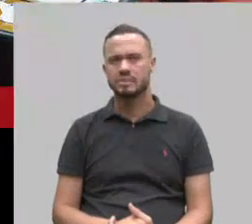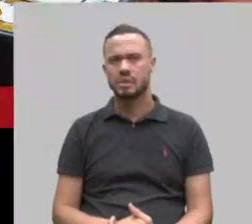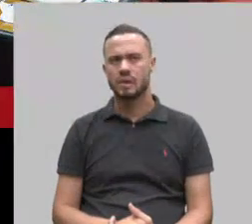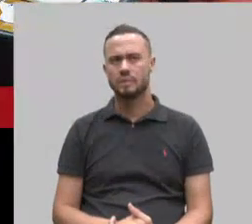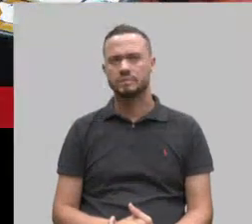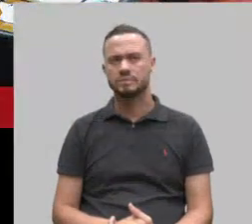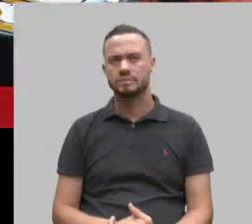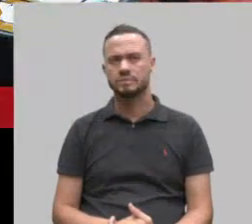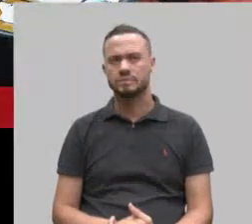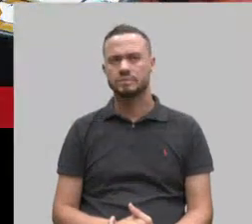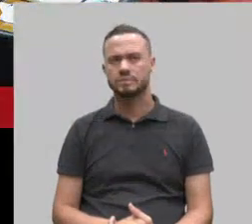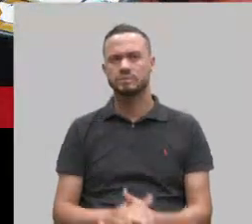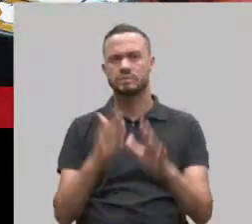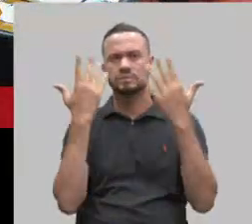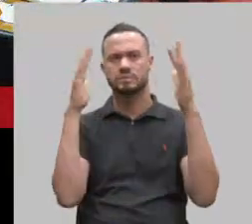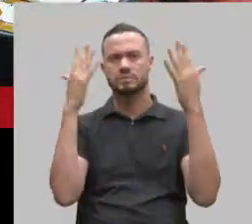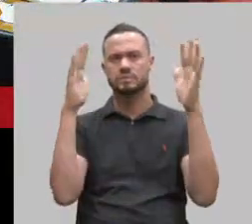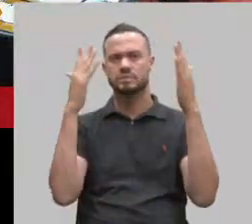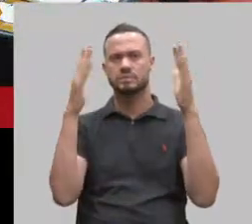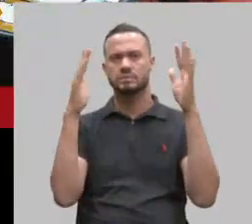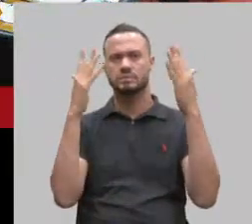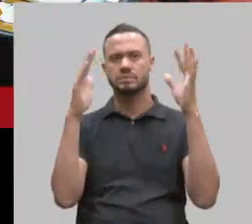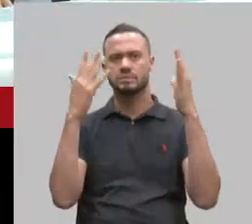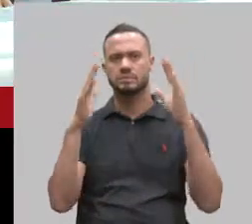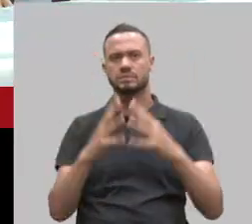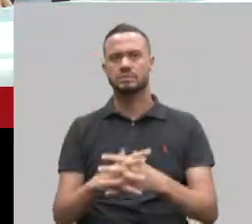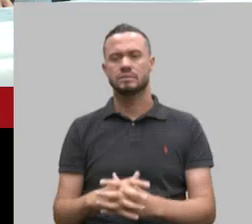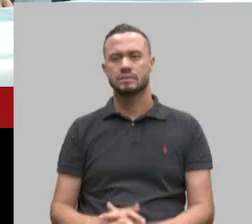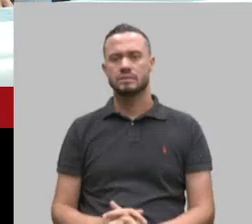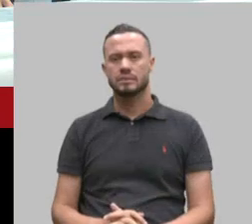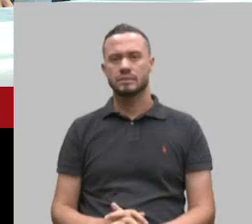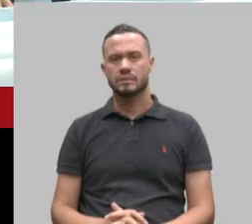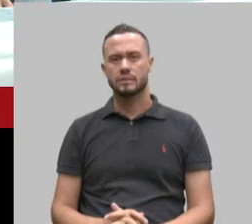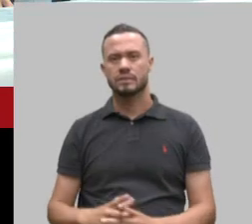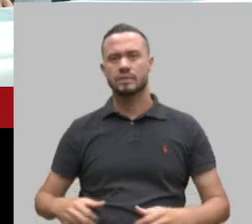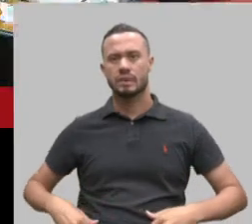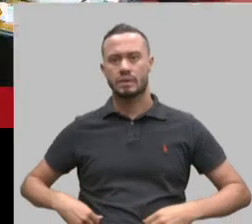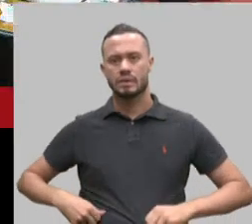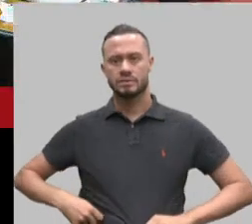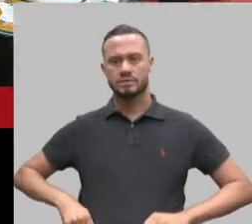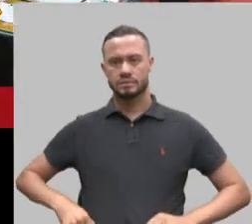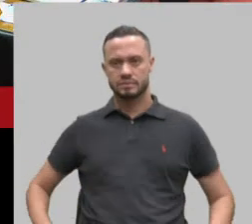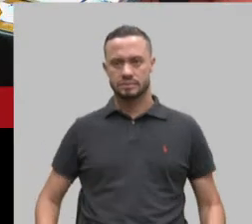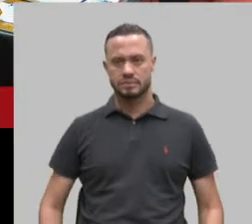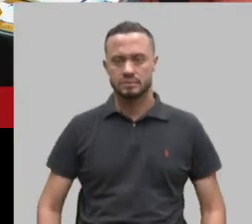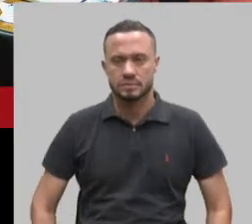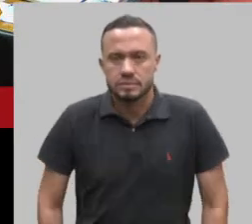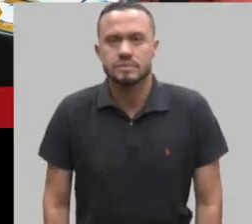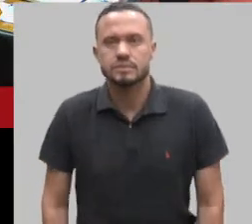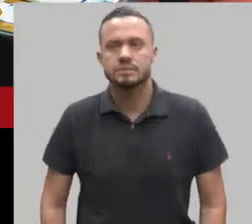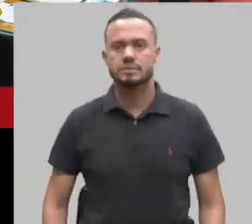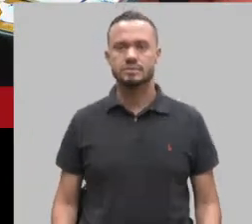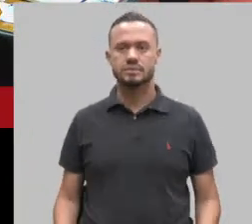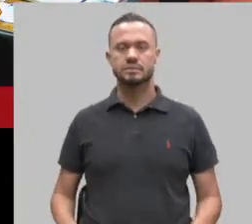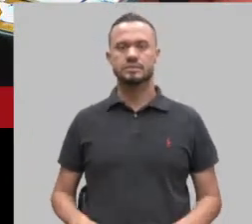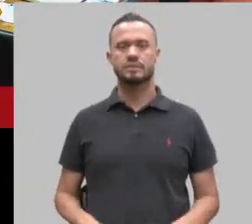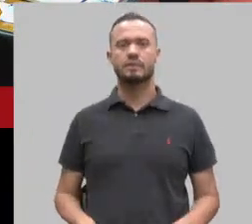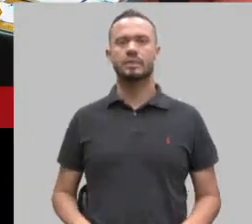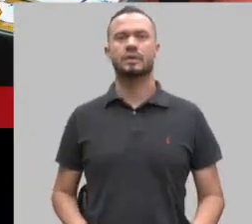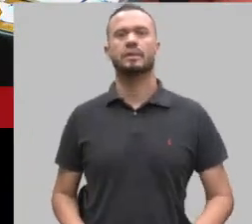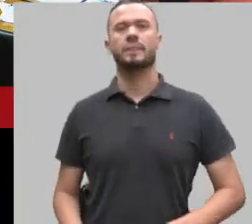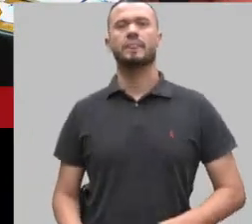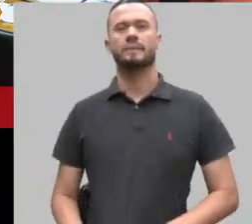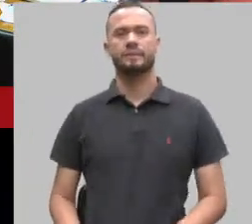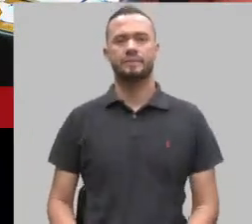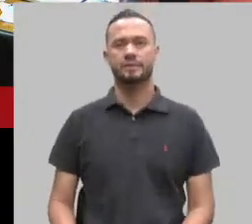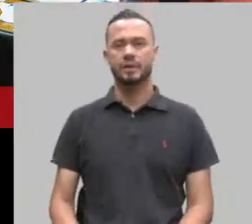Obrigado pode falar pode falar você que tá aí no fundo você boa